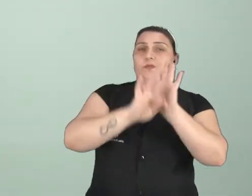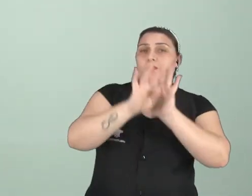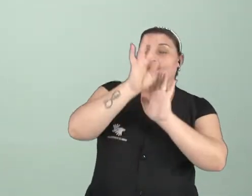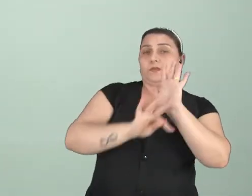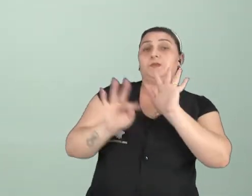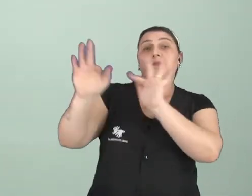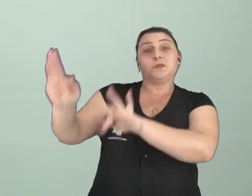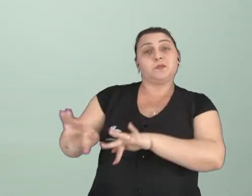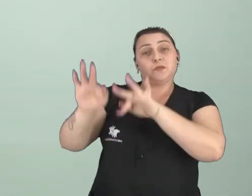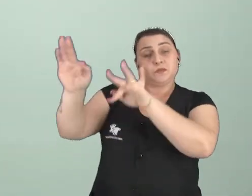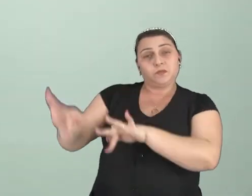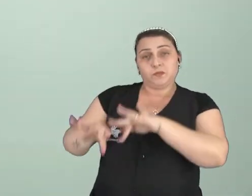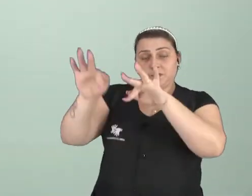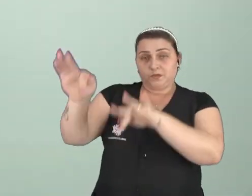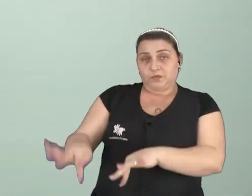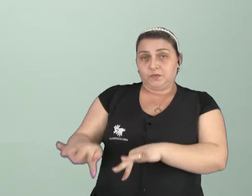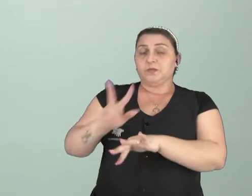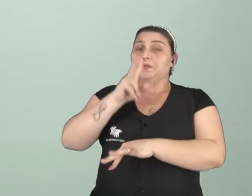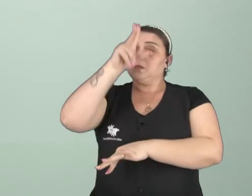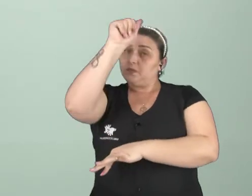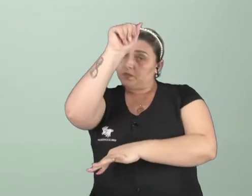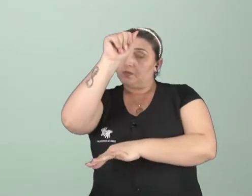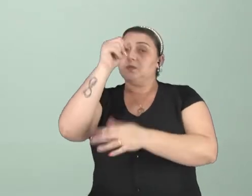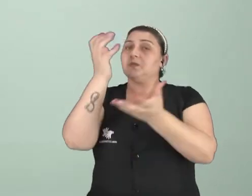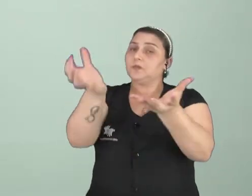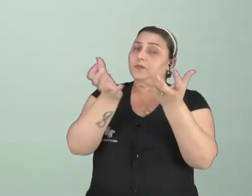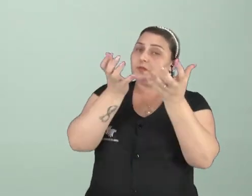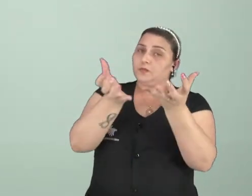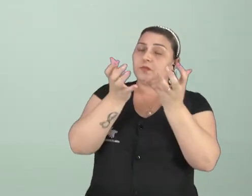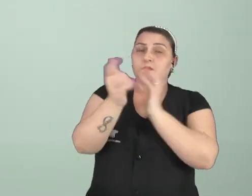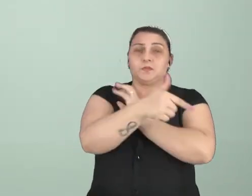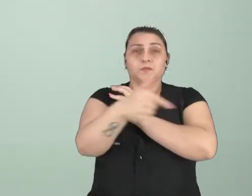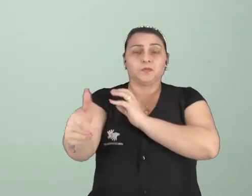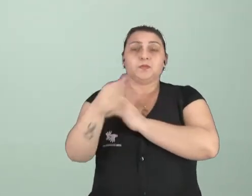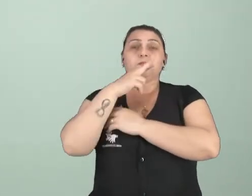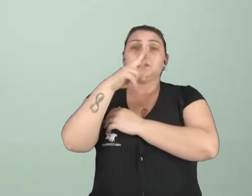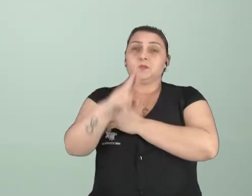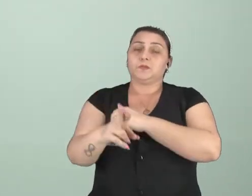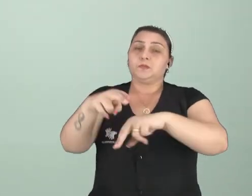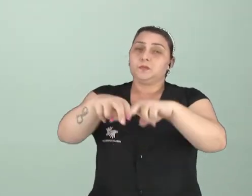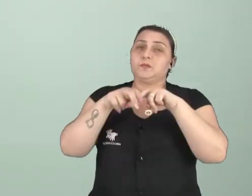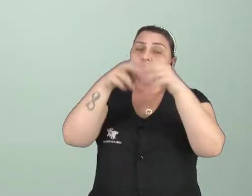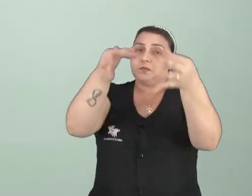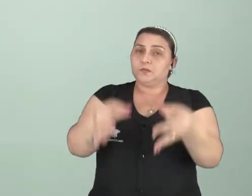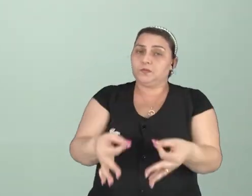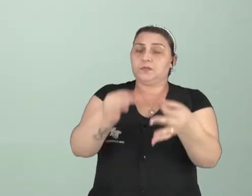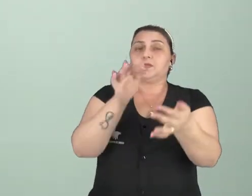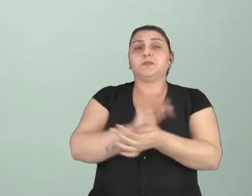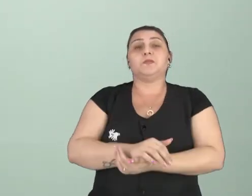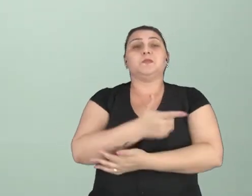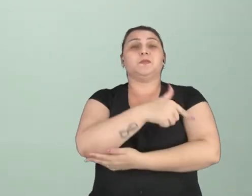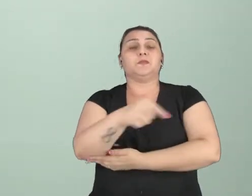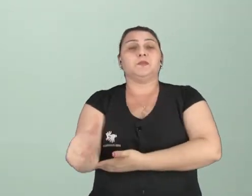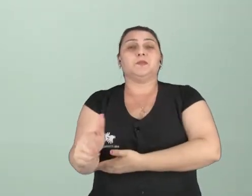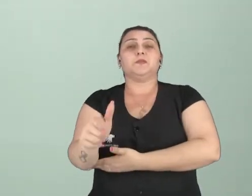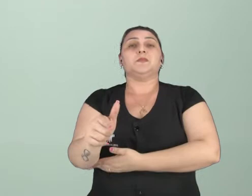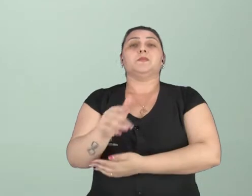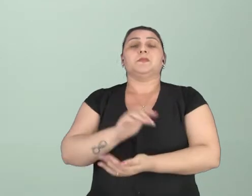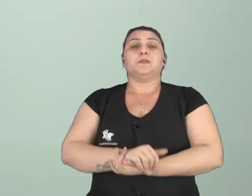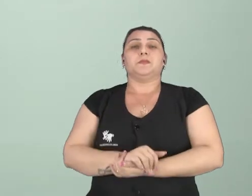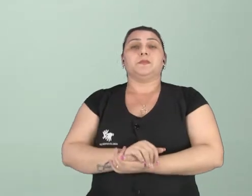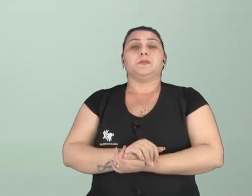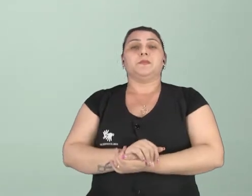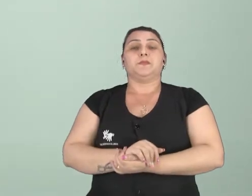senhores feudais, eles exerciam o poder da forma que eles quisessem e eles não tinham que responder por isso, certo? Então, eles não tinham nenhuma